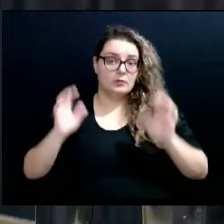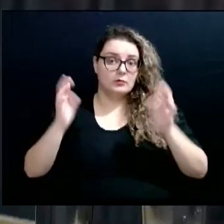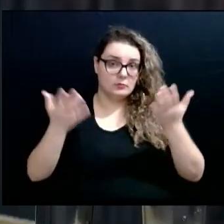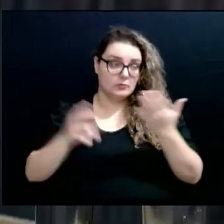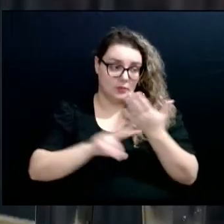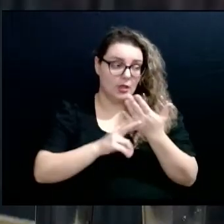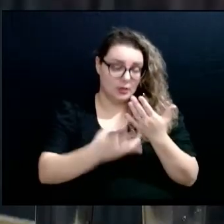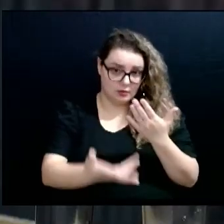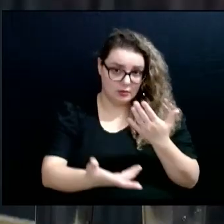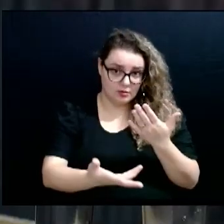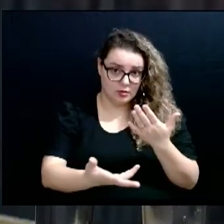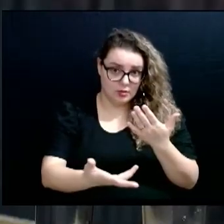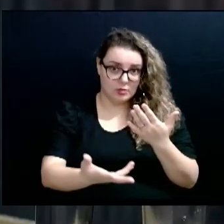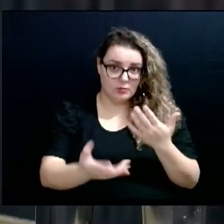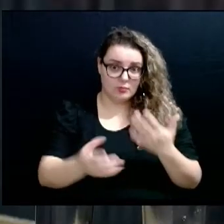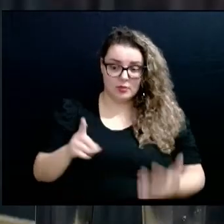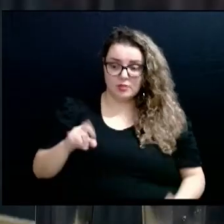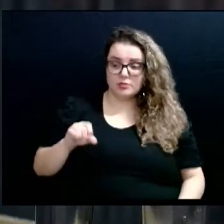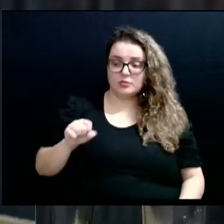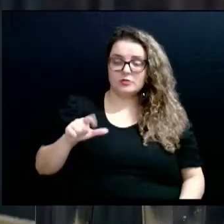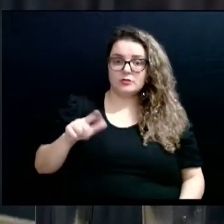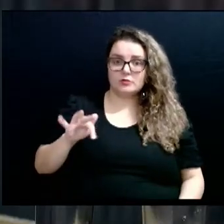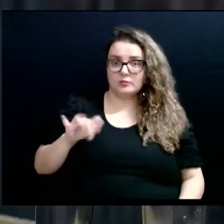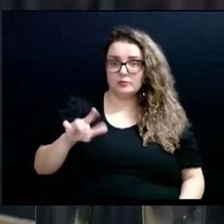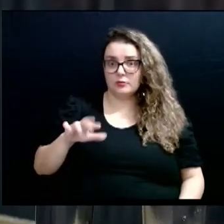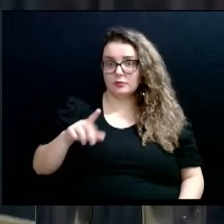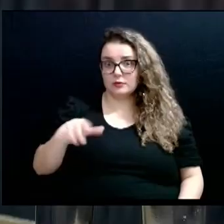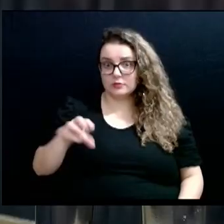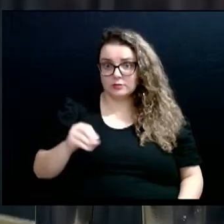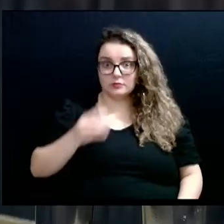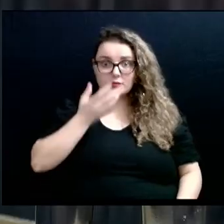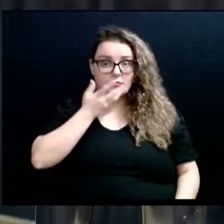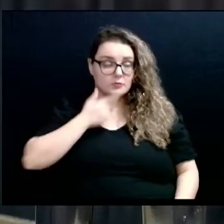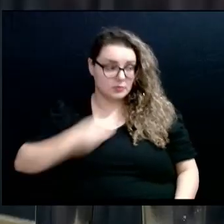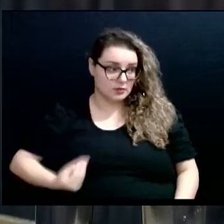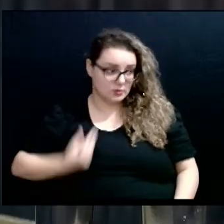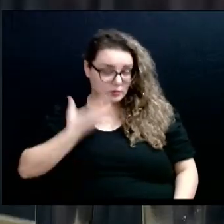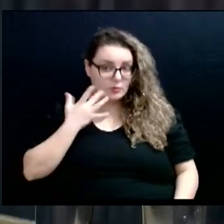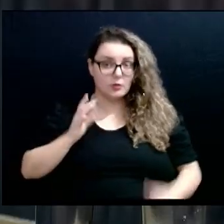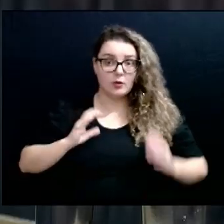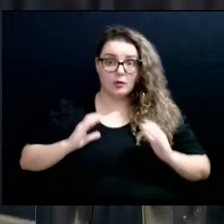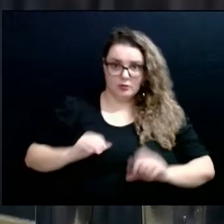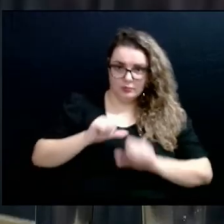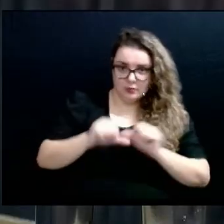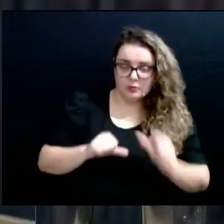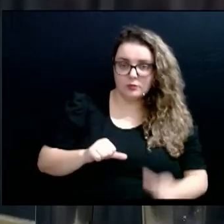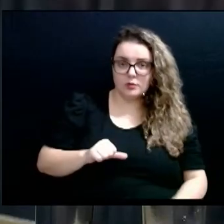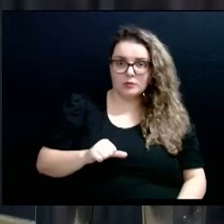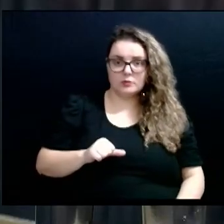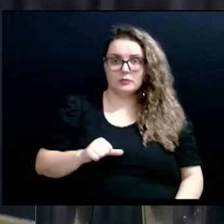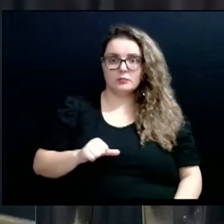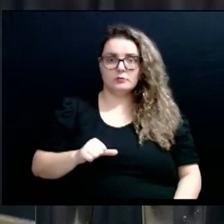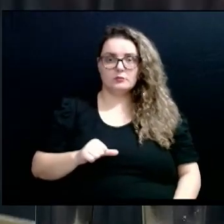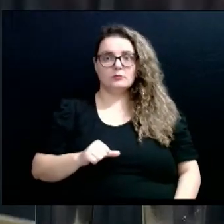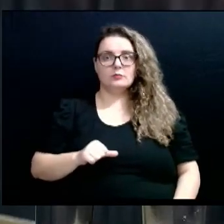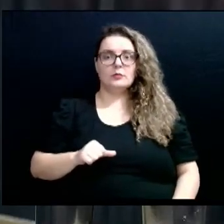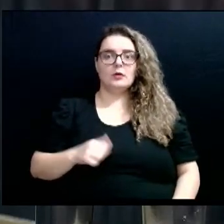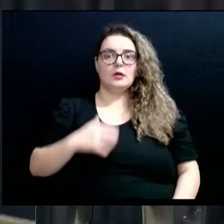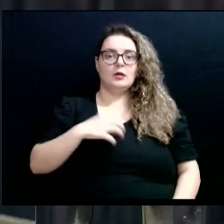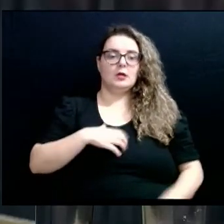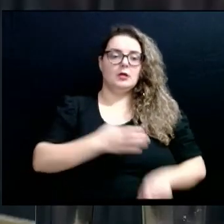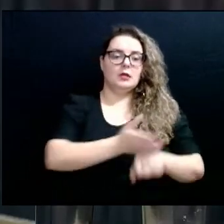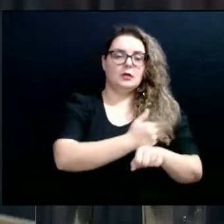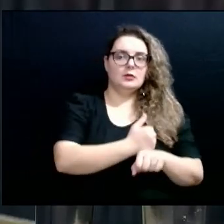uma disrupção na vida dessa criança, o comportamento dela mudou, então ela era de um jeito e agora ela está